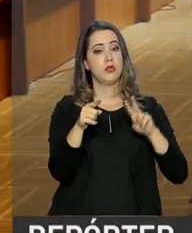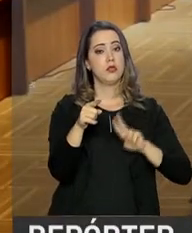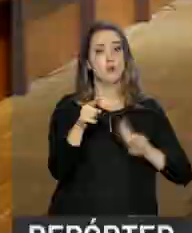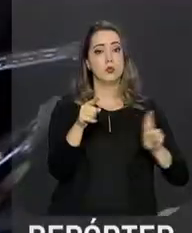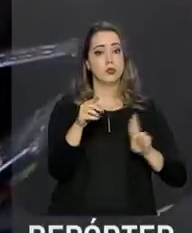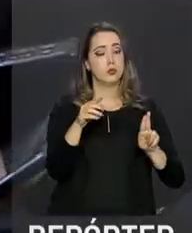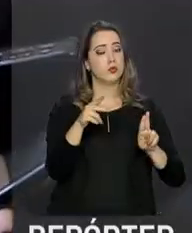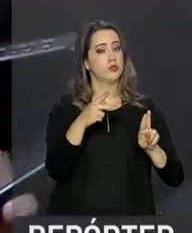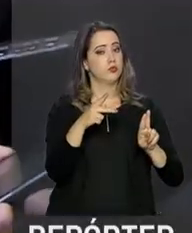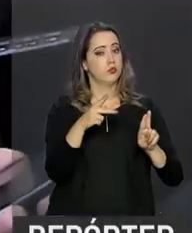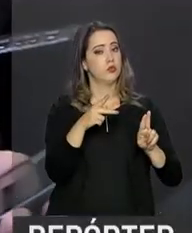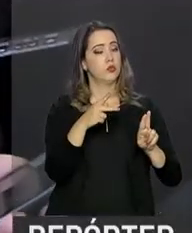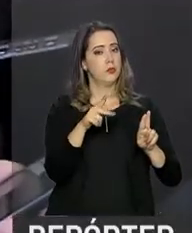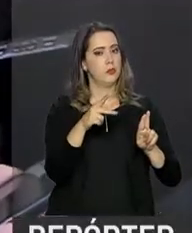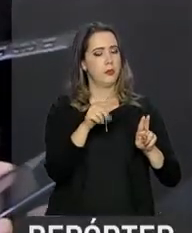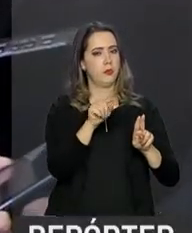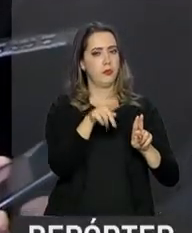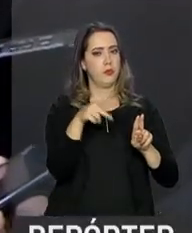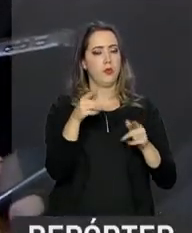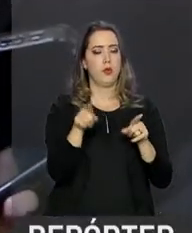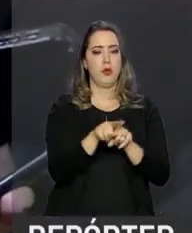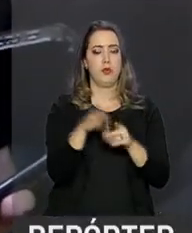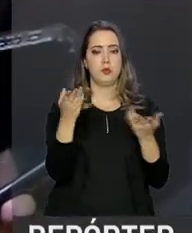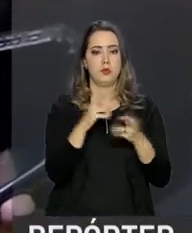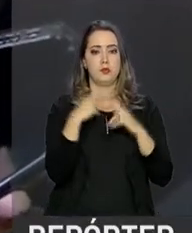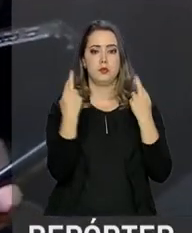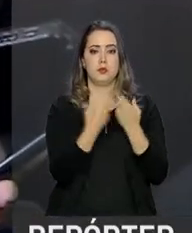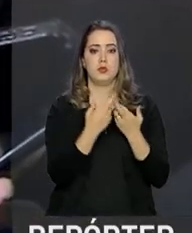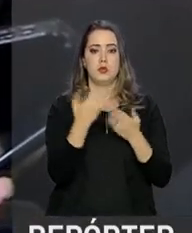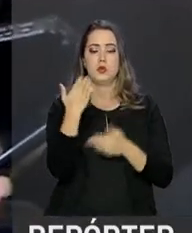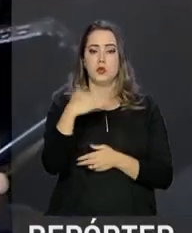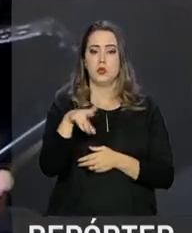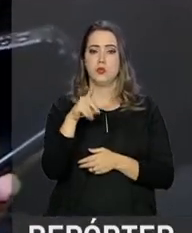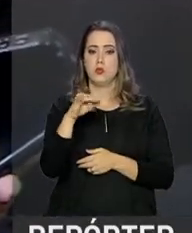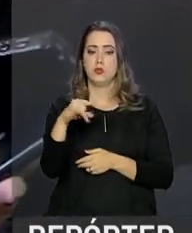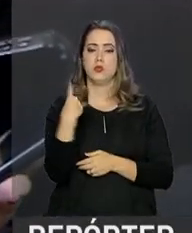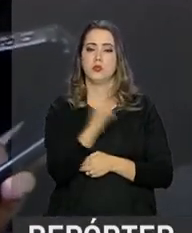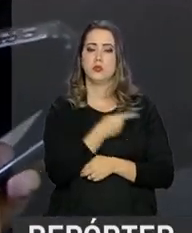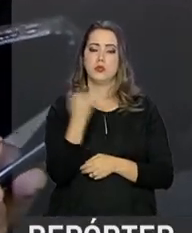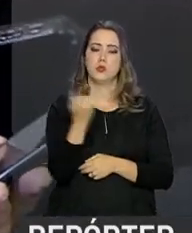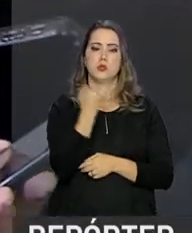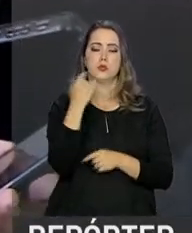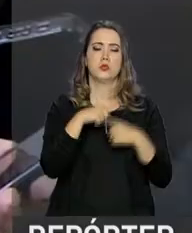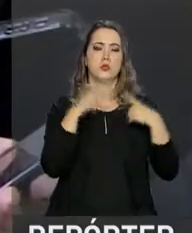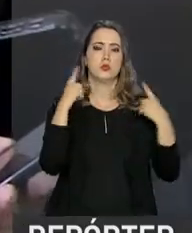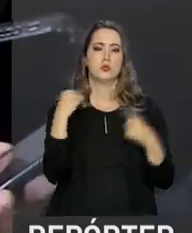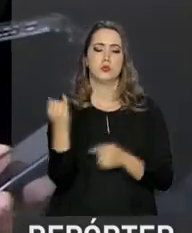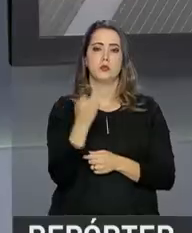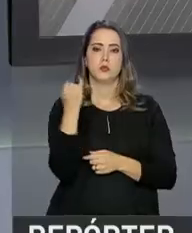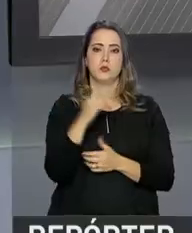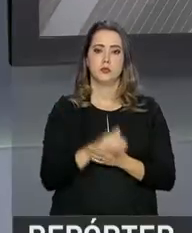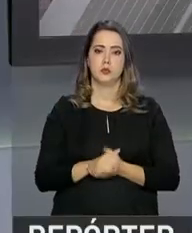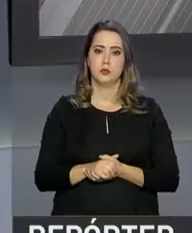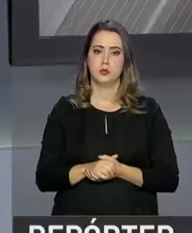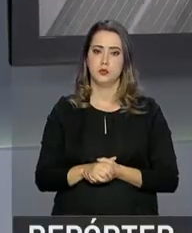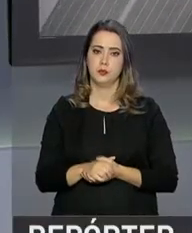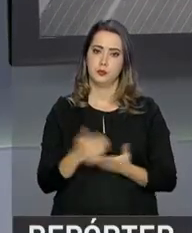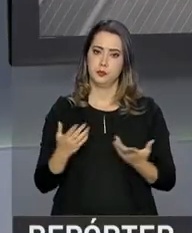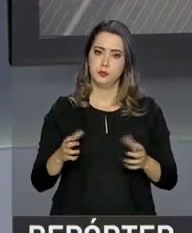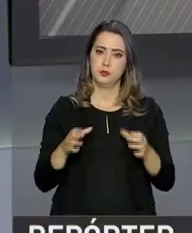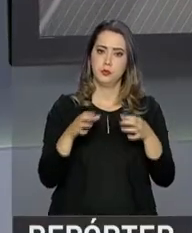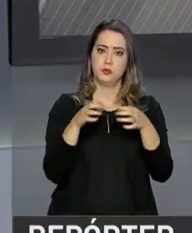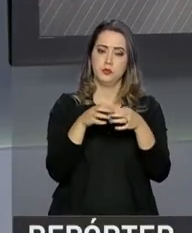meses esta reunião foi muito produtiva embora só durante o dia mas extremamente proveitosa a